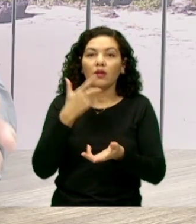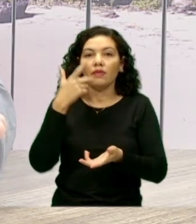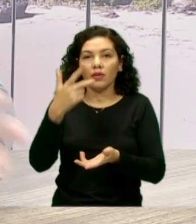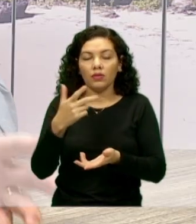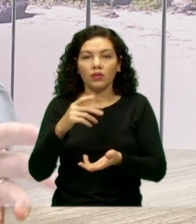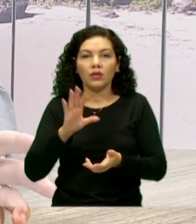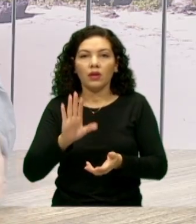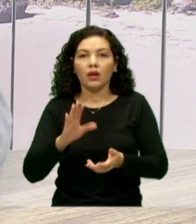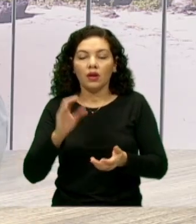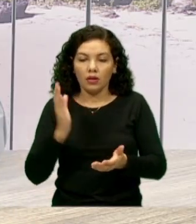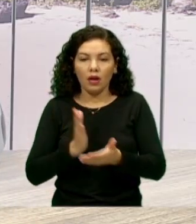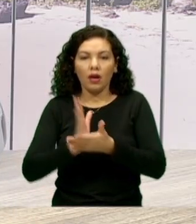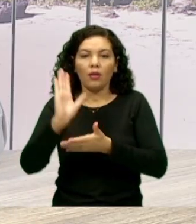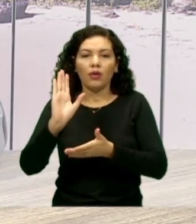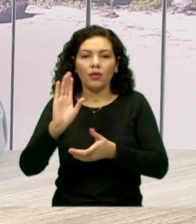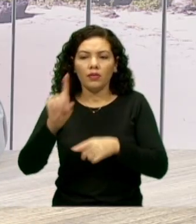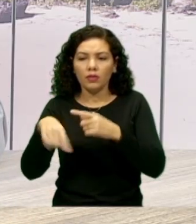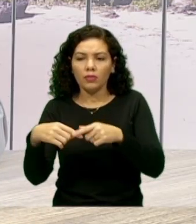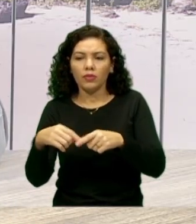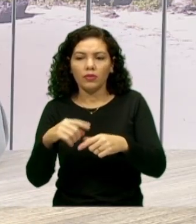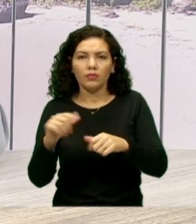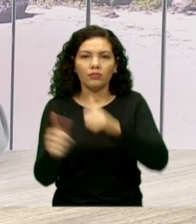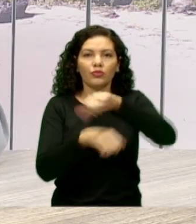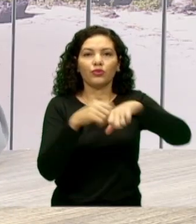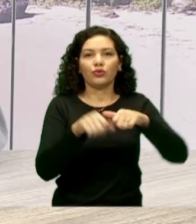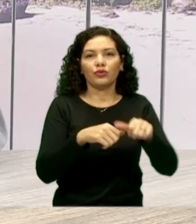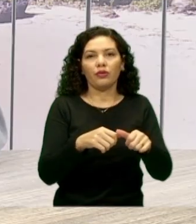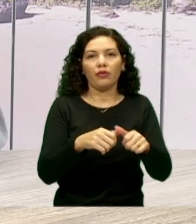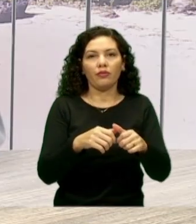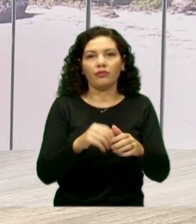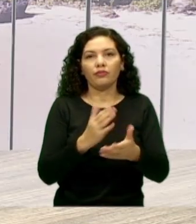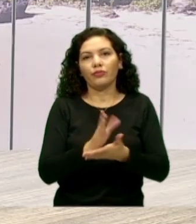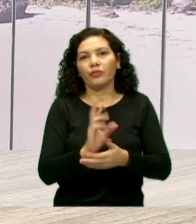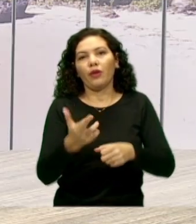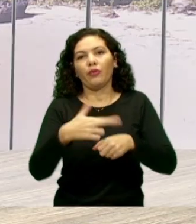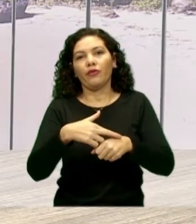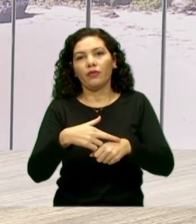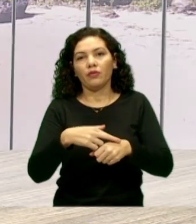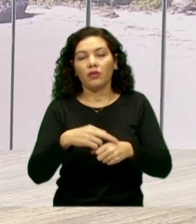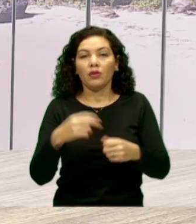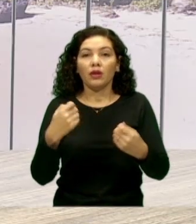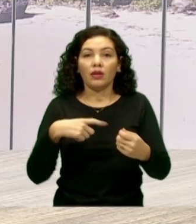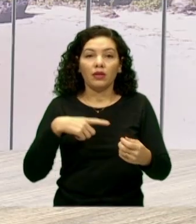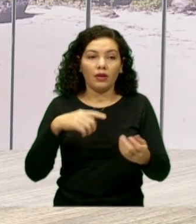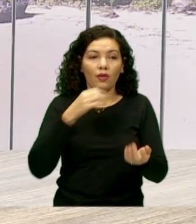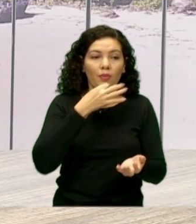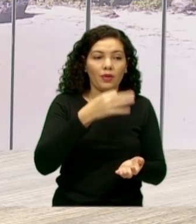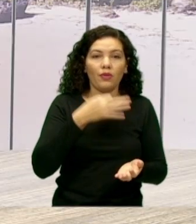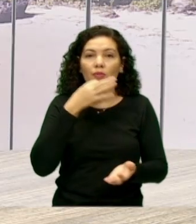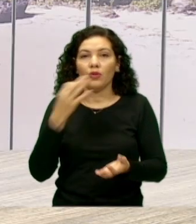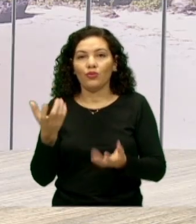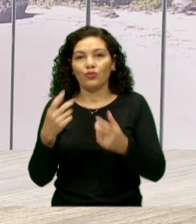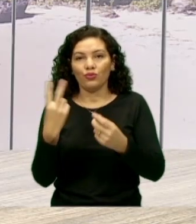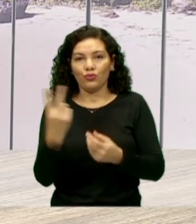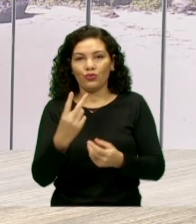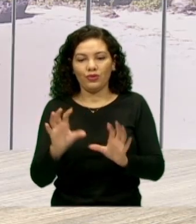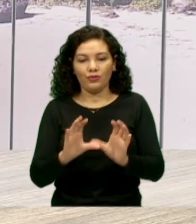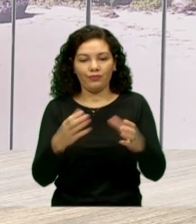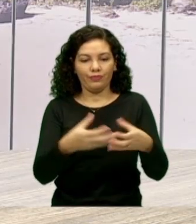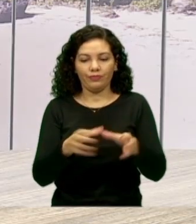eles aprovaram e depois mudaram de ideia. É que nós tínhamos parecer de 2 comissões. As 2 comissões,